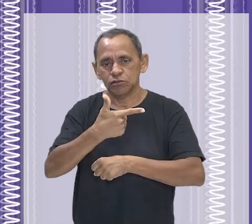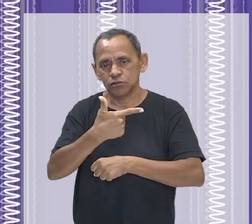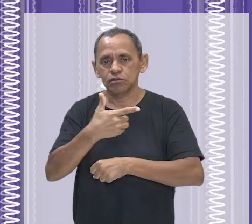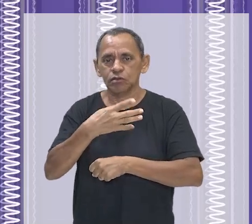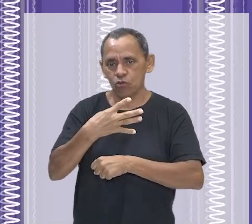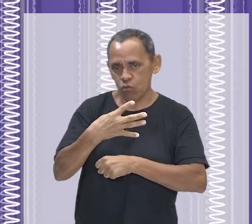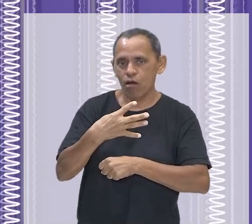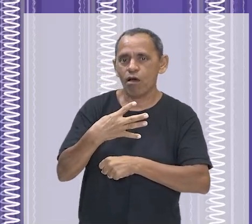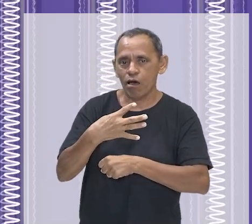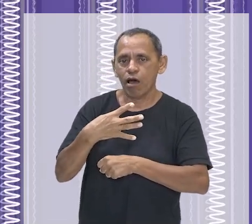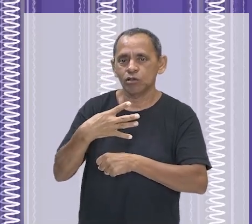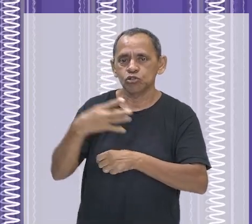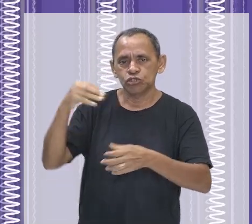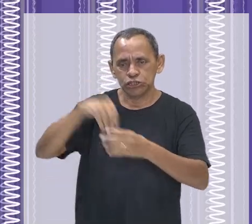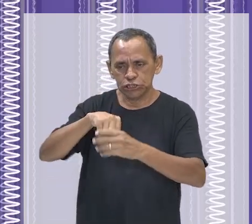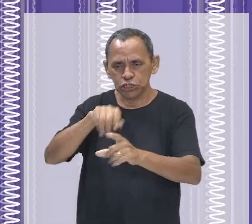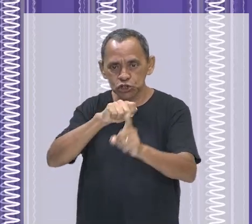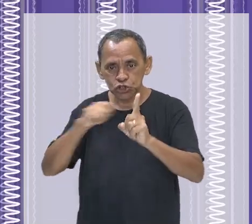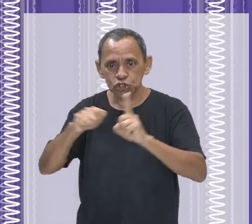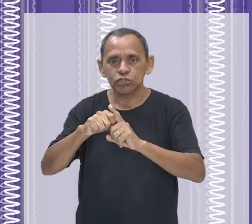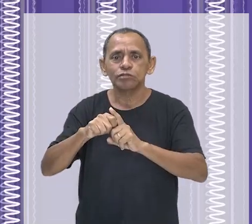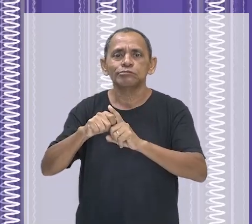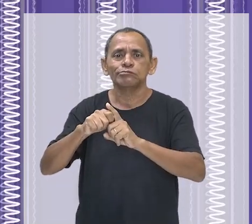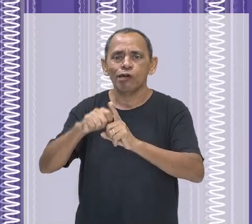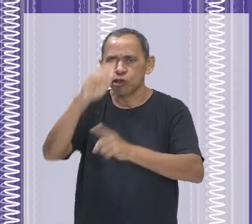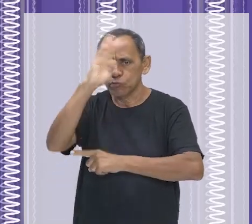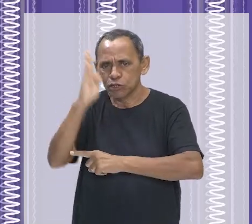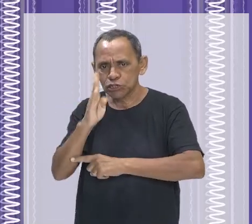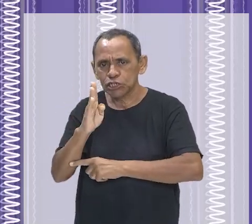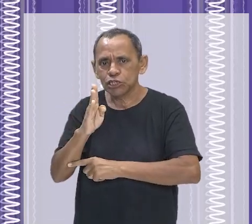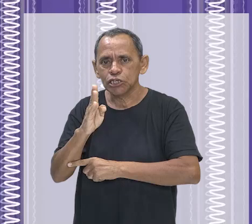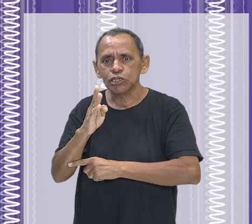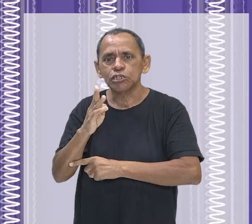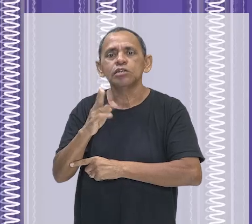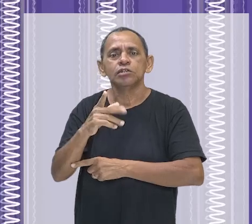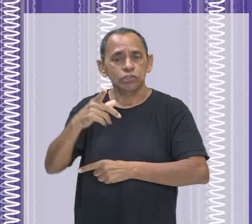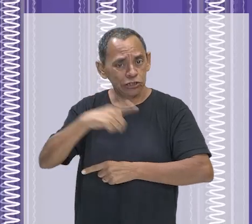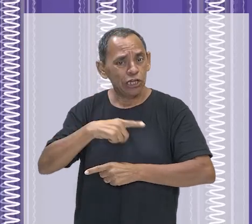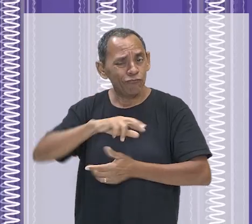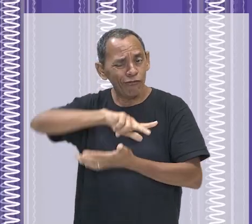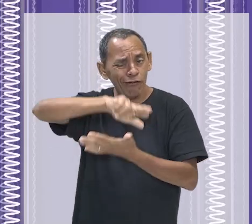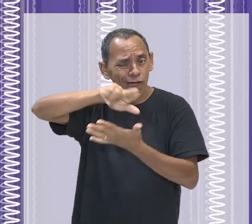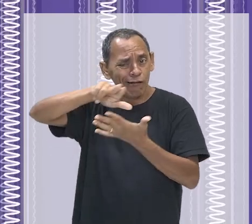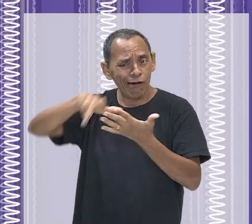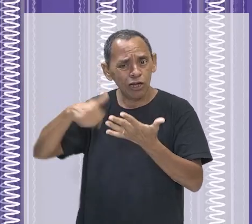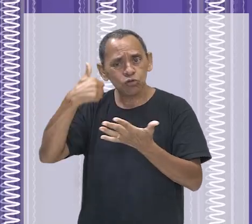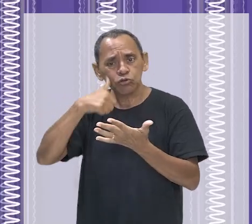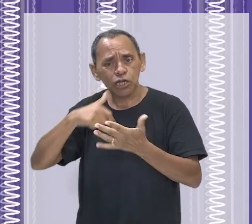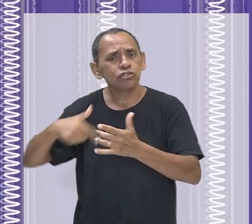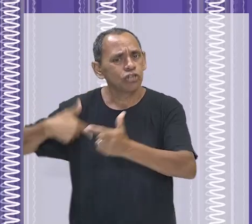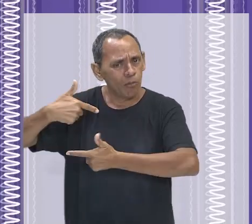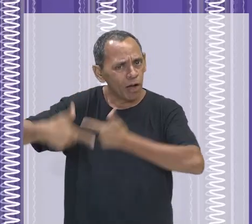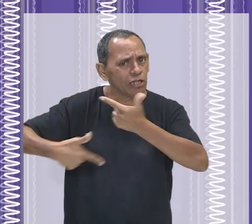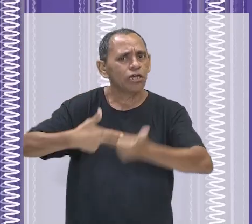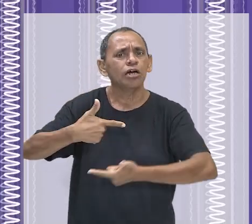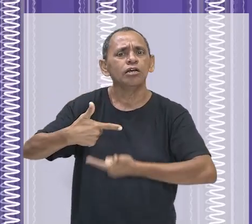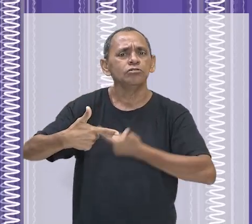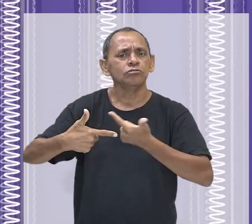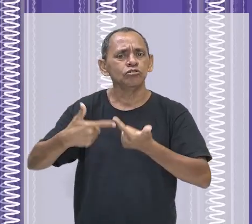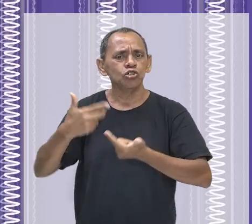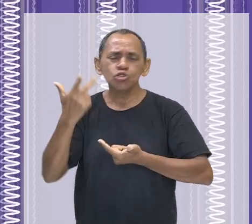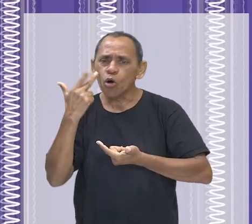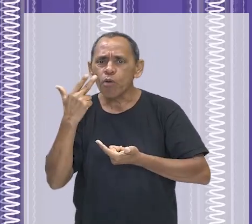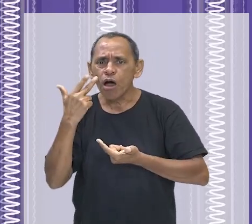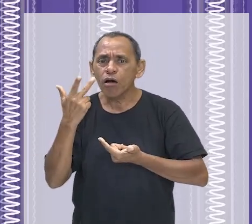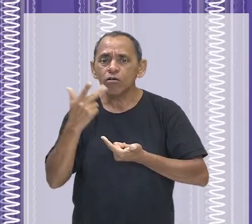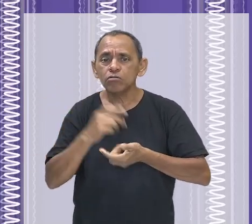vemos, de repente, muitas mulheres trabalhando de uma maneira bem tranquila e de uma maneira assim, bem normal. Coisa